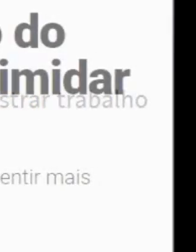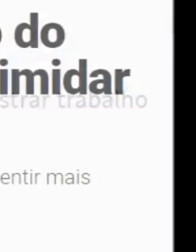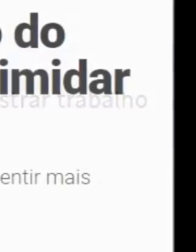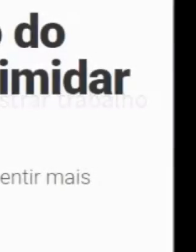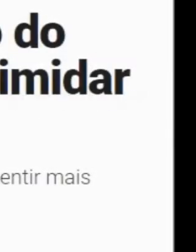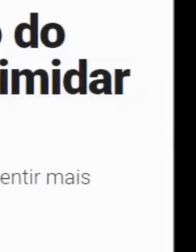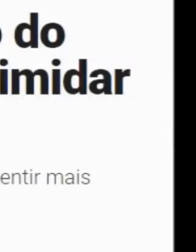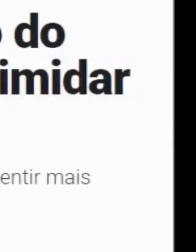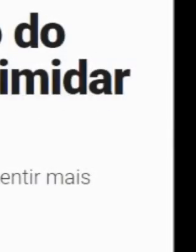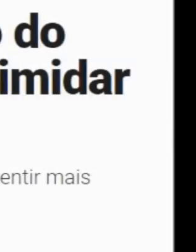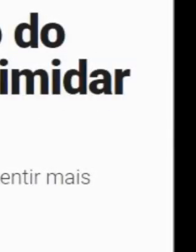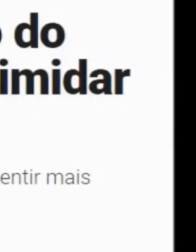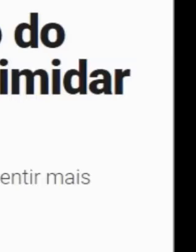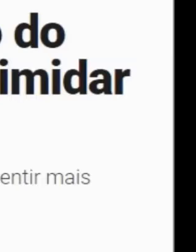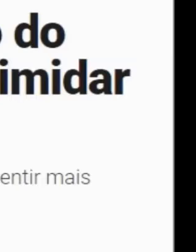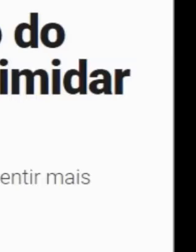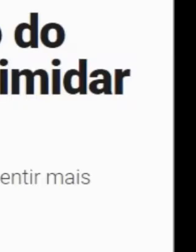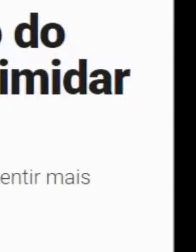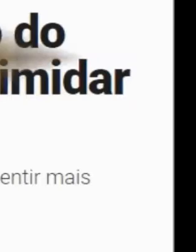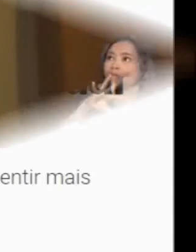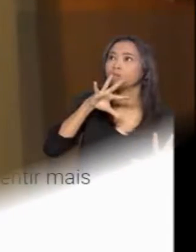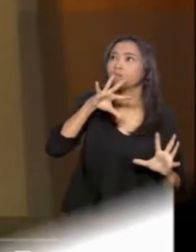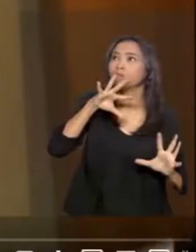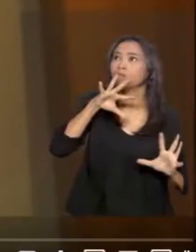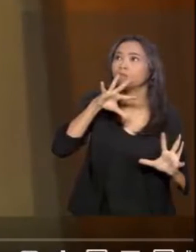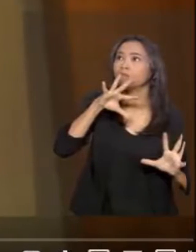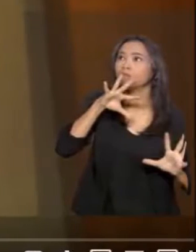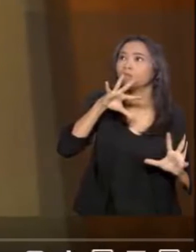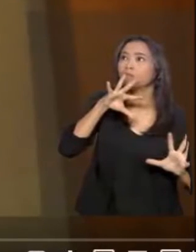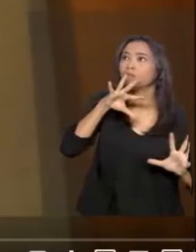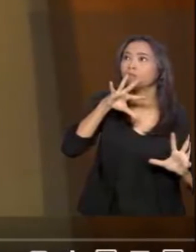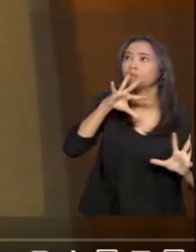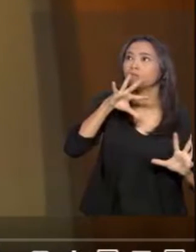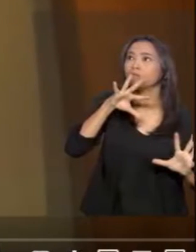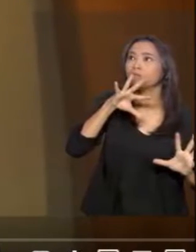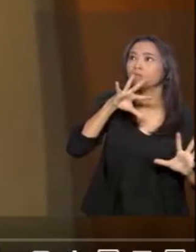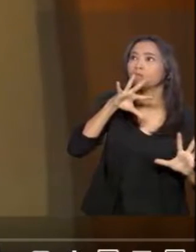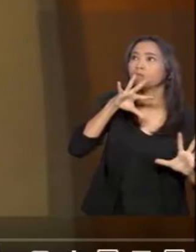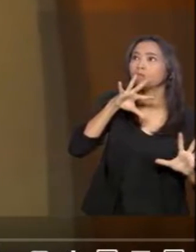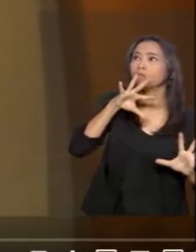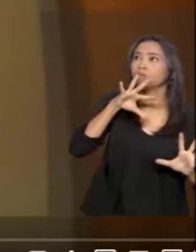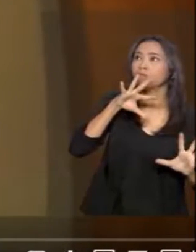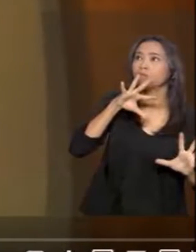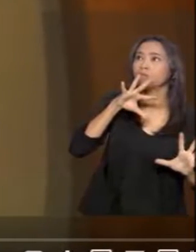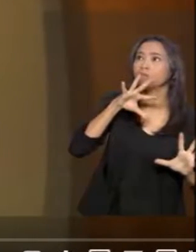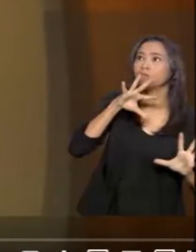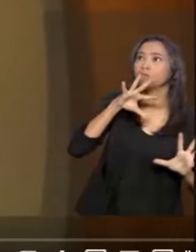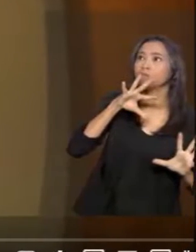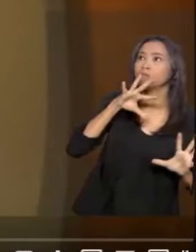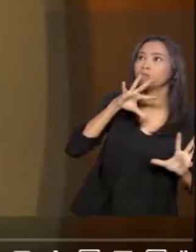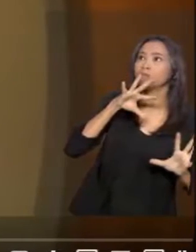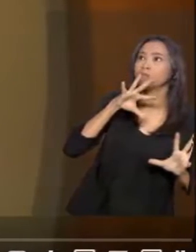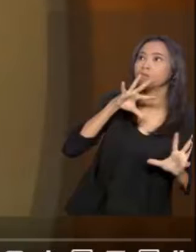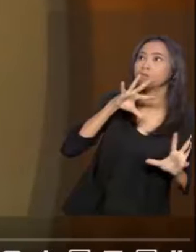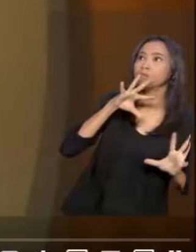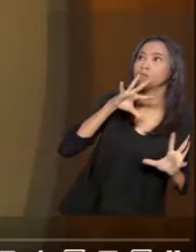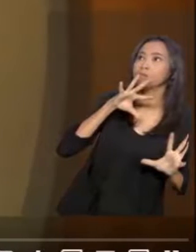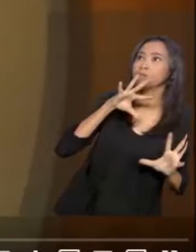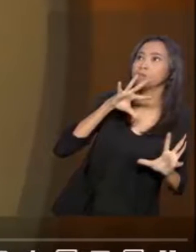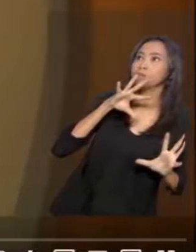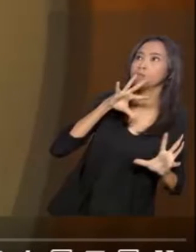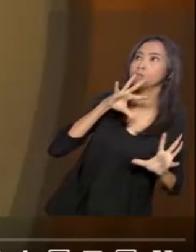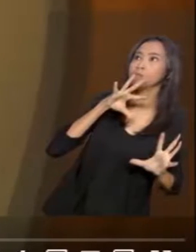combater o desmatamento ilegal e quaisquer outras atividades criminosas que coloquem a nossa Amazônia em risco.